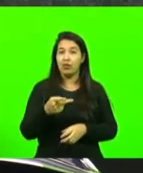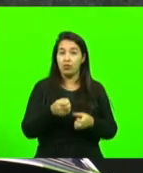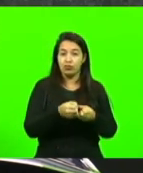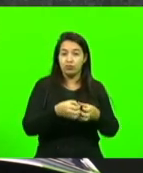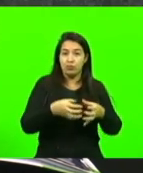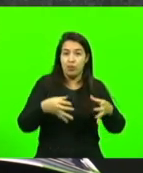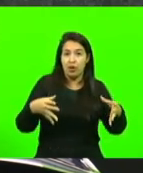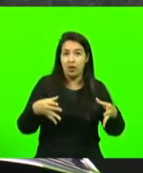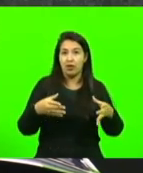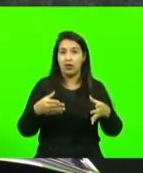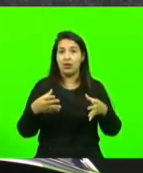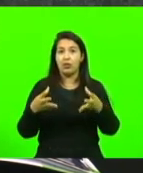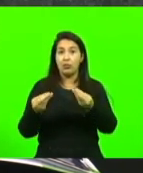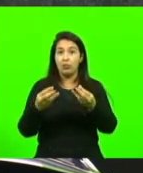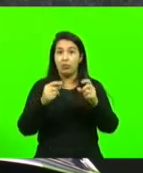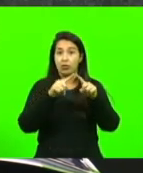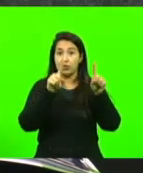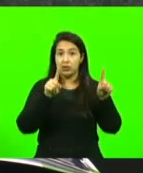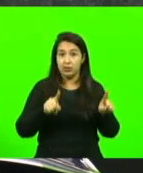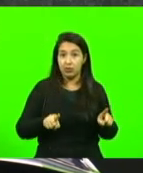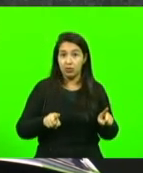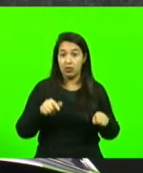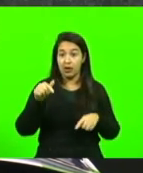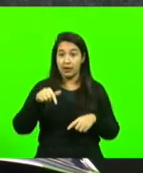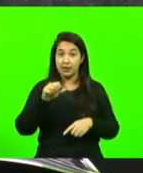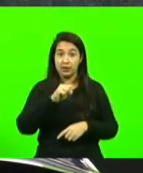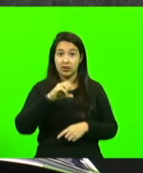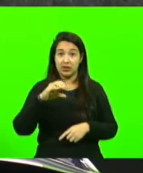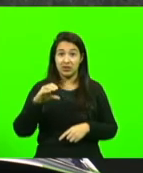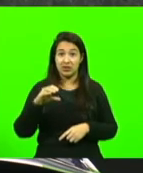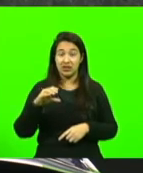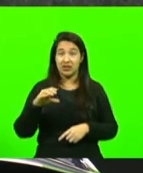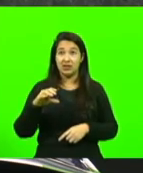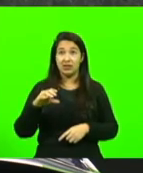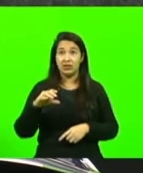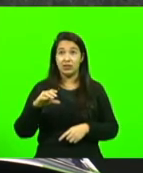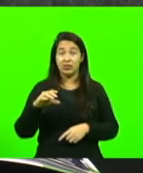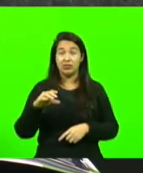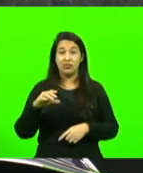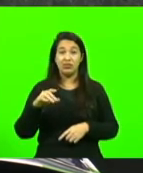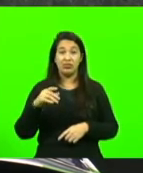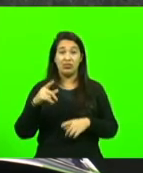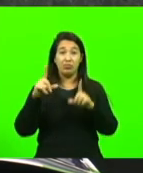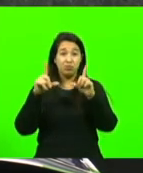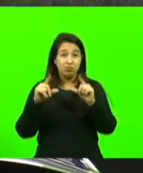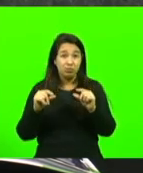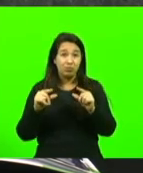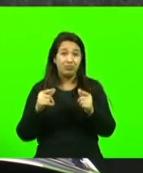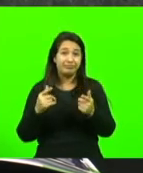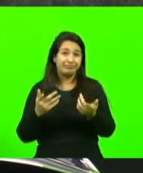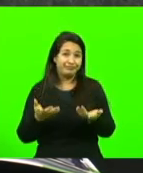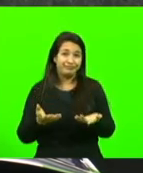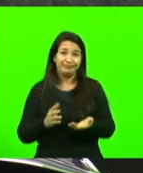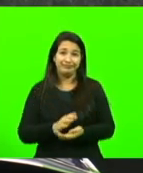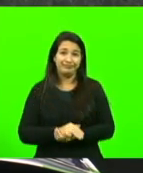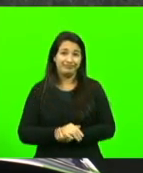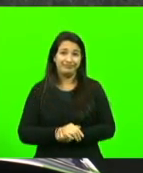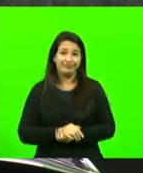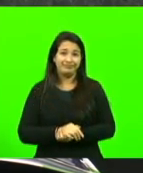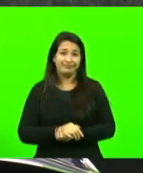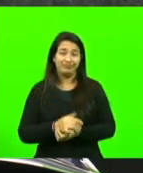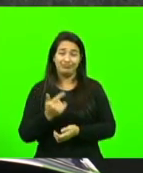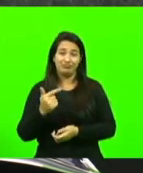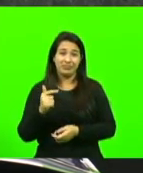servidores públicos e Santa Catarina estamos muito aquém do que é necessário para atender bem a população Catarinense